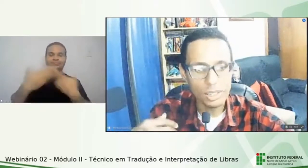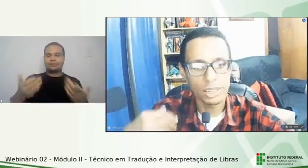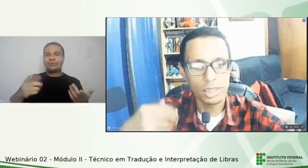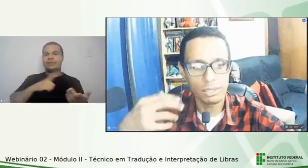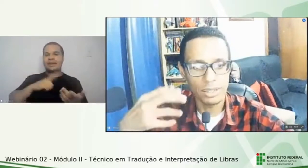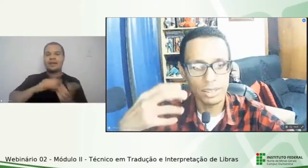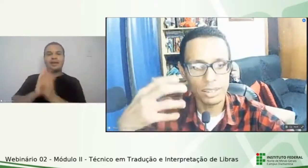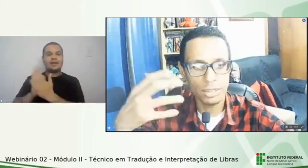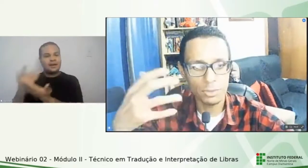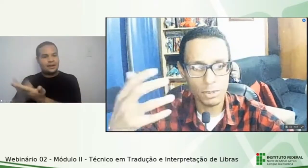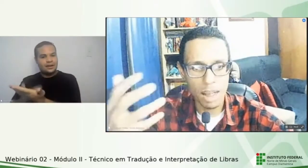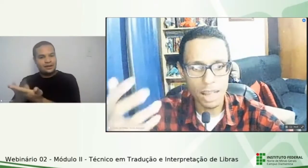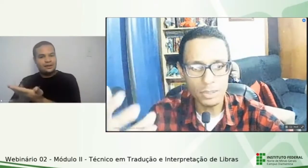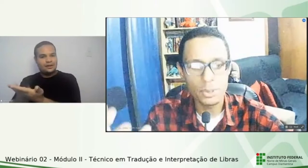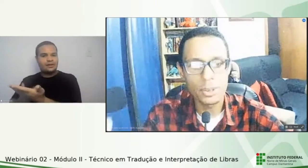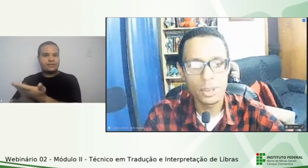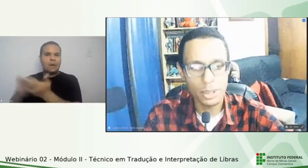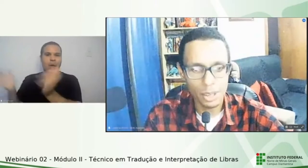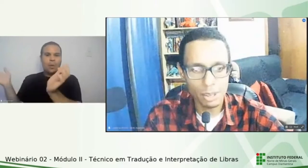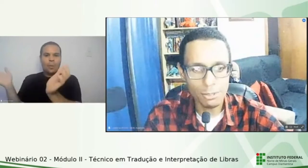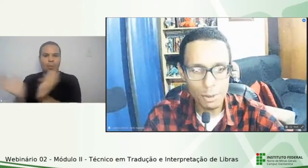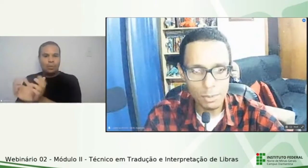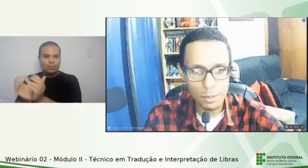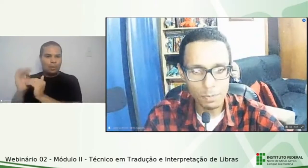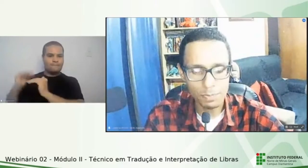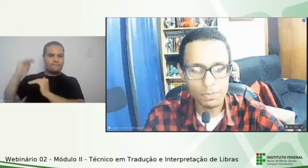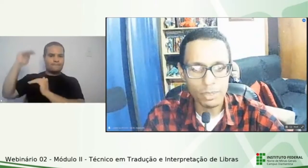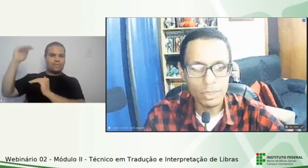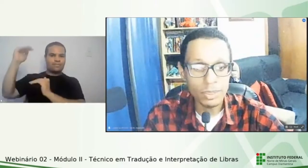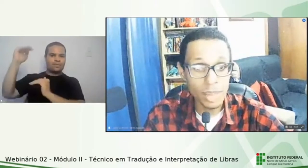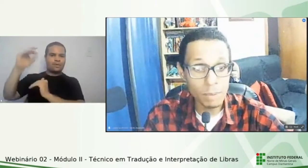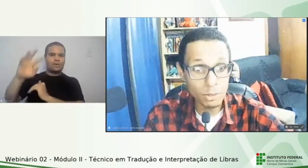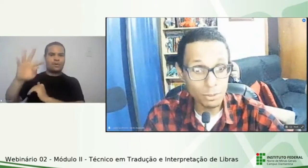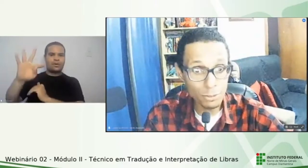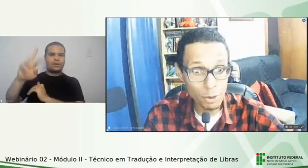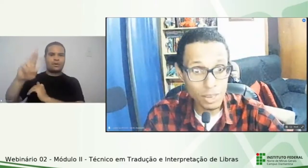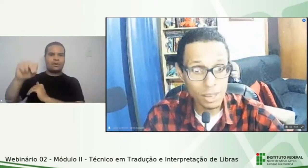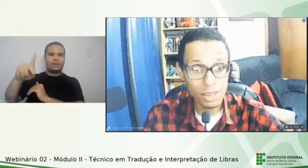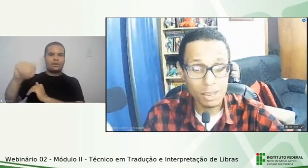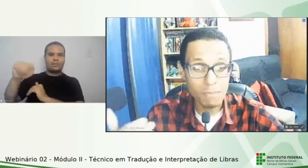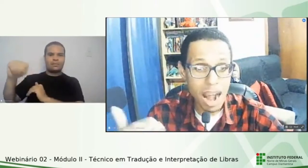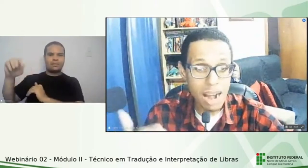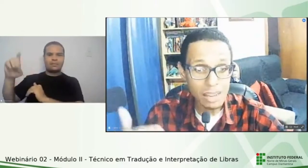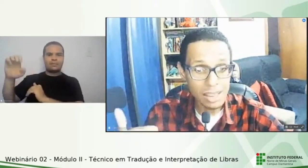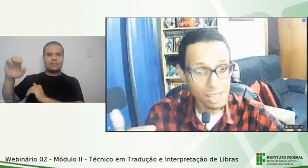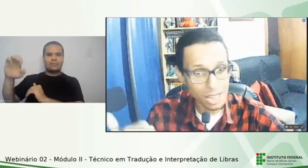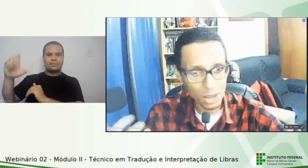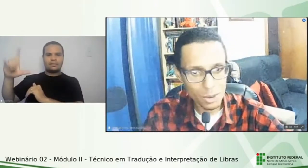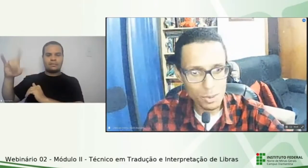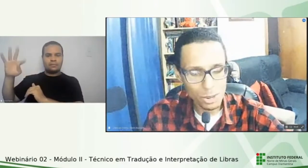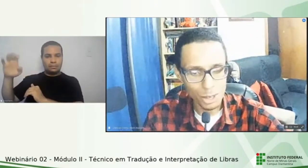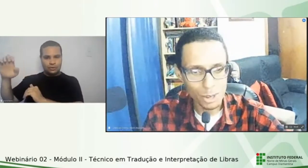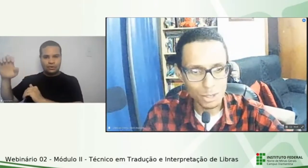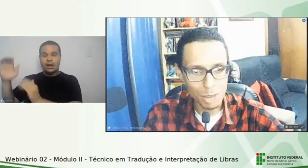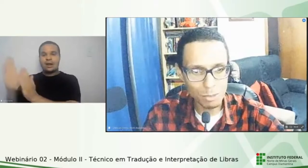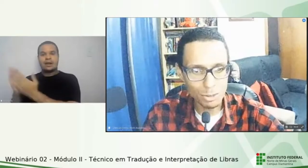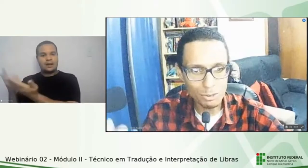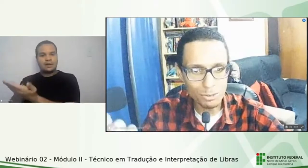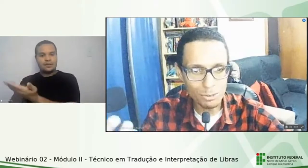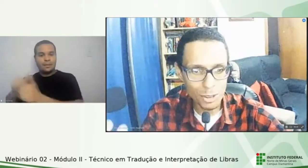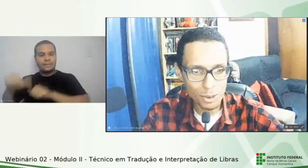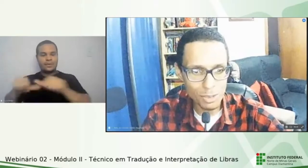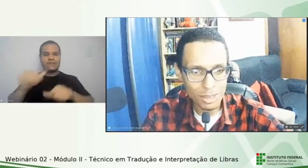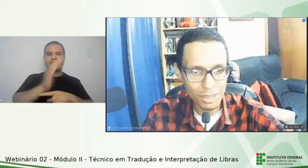Elite, ele vai ser transformado em filme. Temos o filme Marley e Eu, nós temos